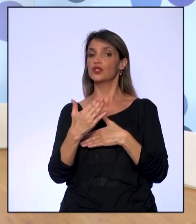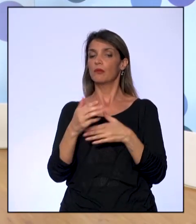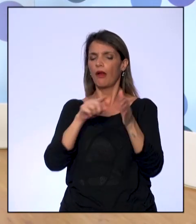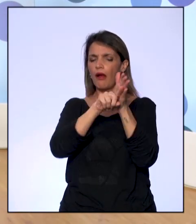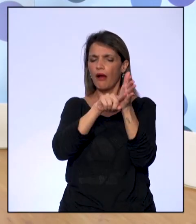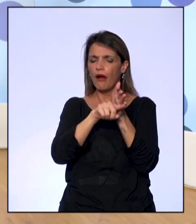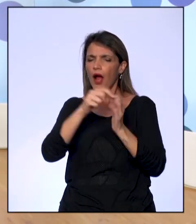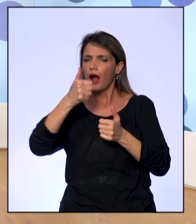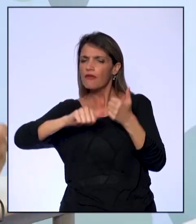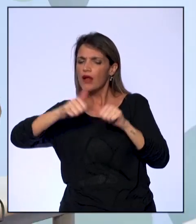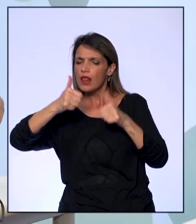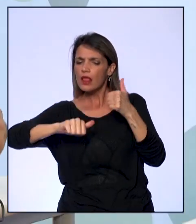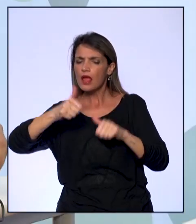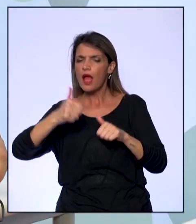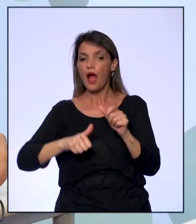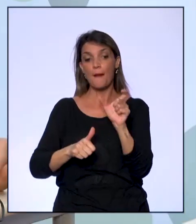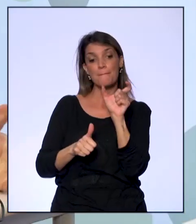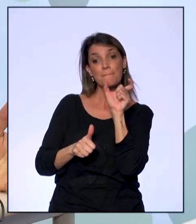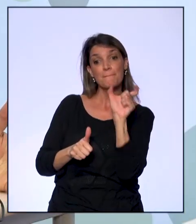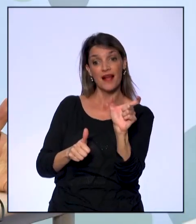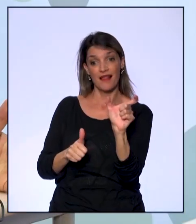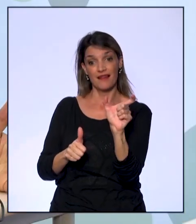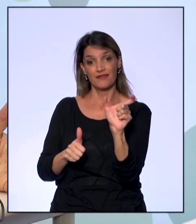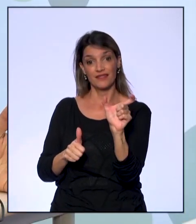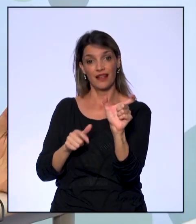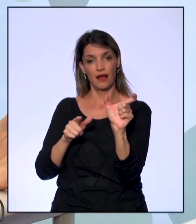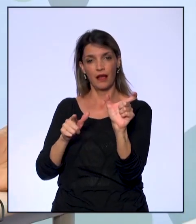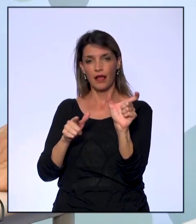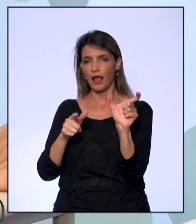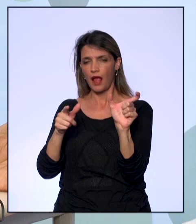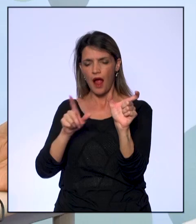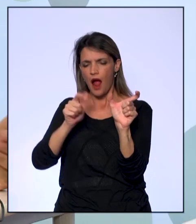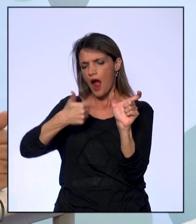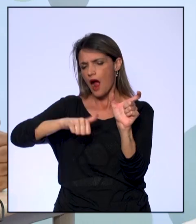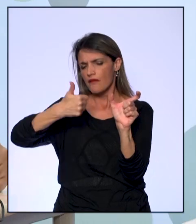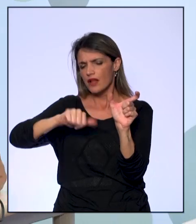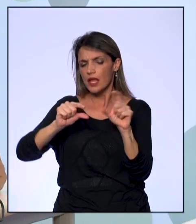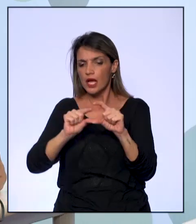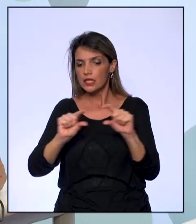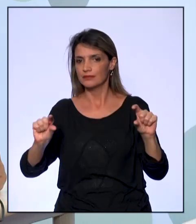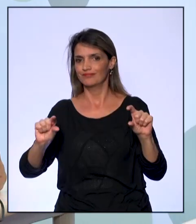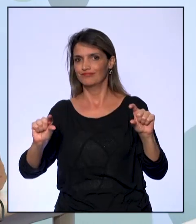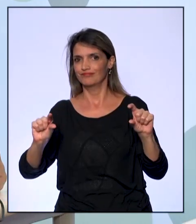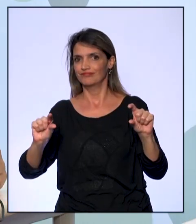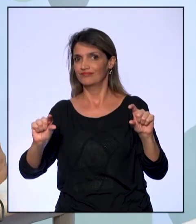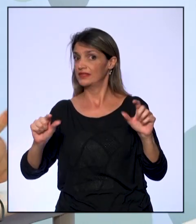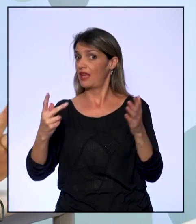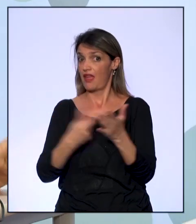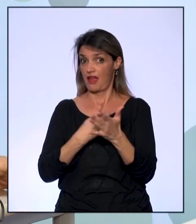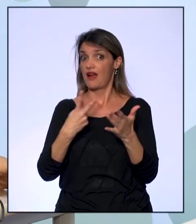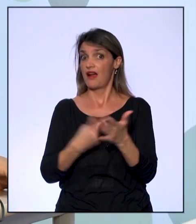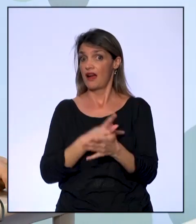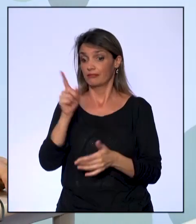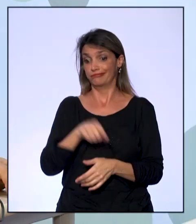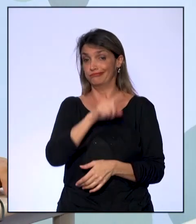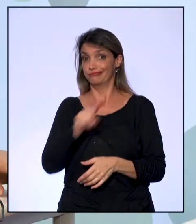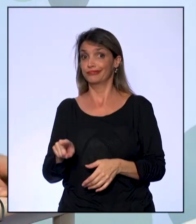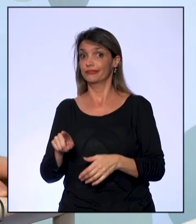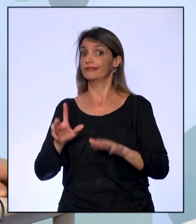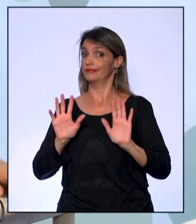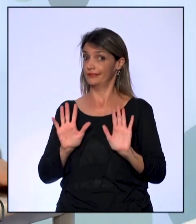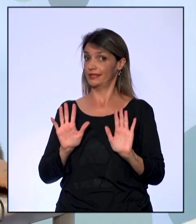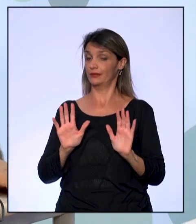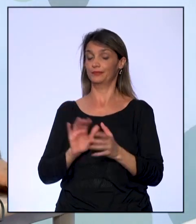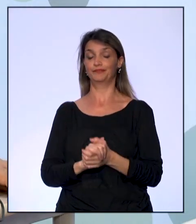analisar o sentido da palavra e você analisa a expressão você vai cometer um erro né então vamos